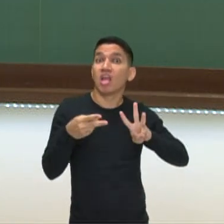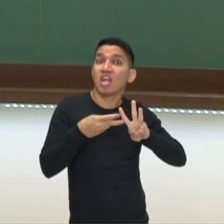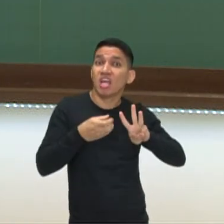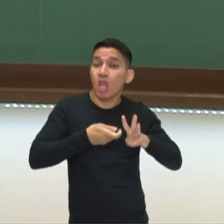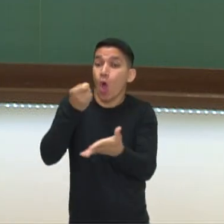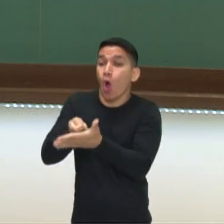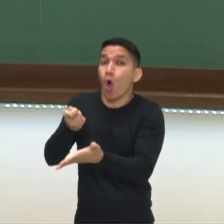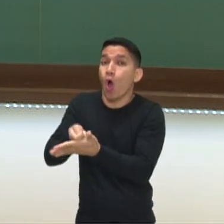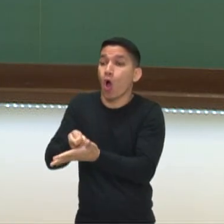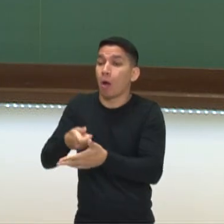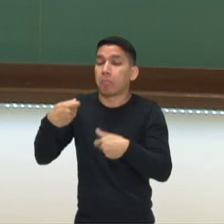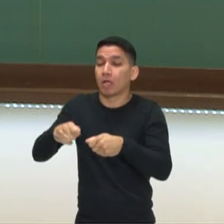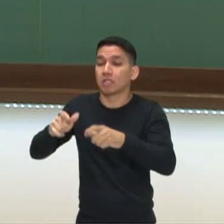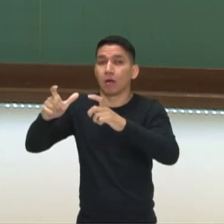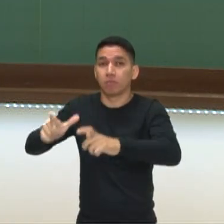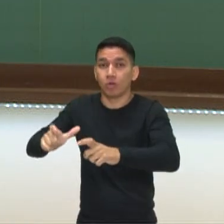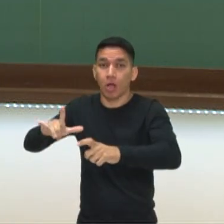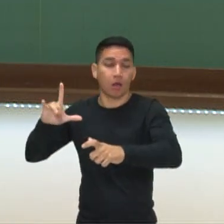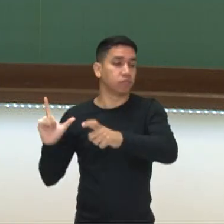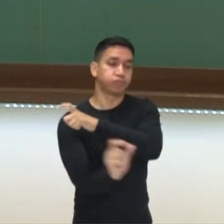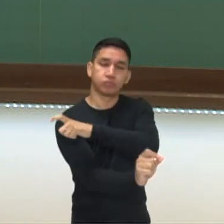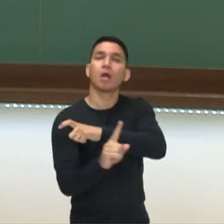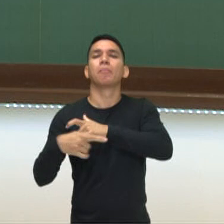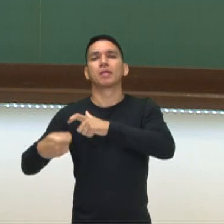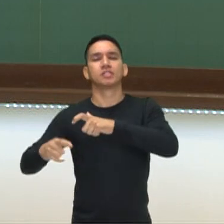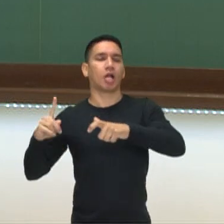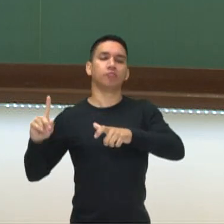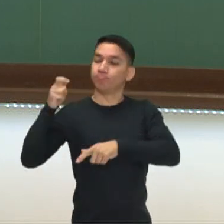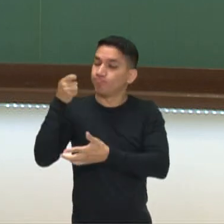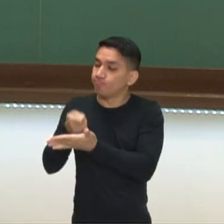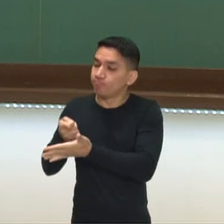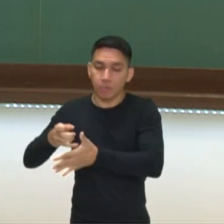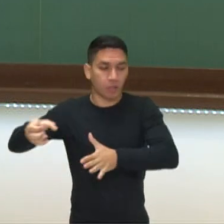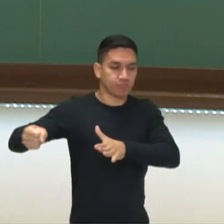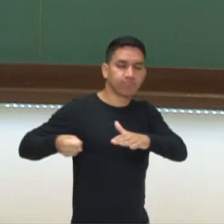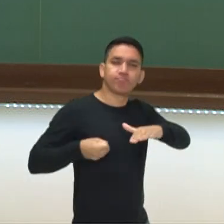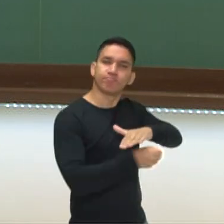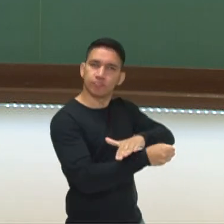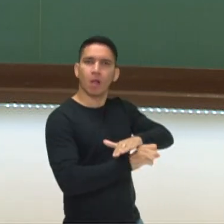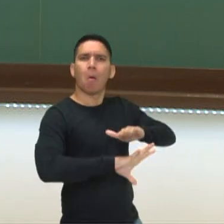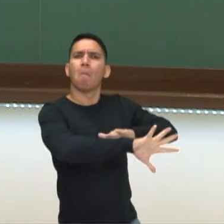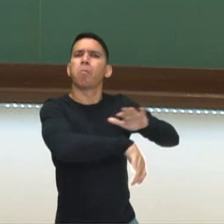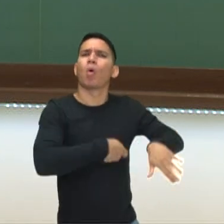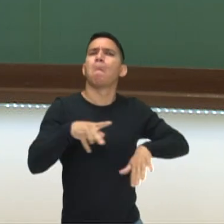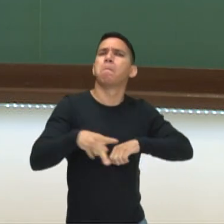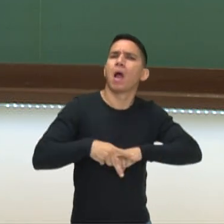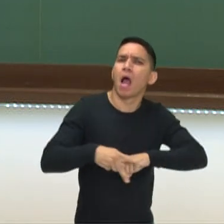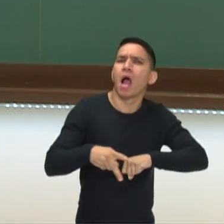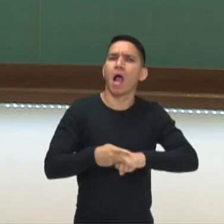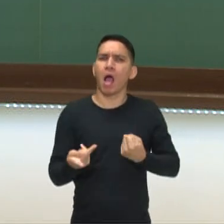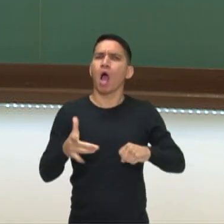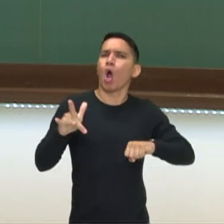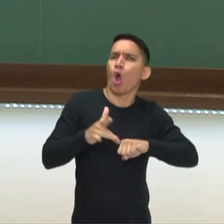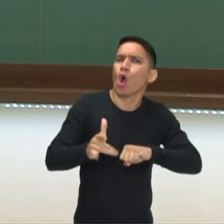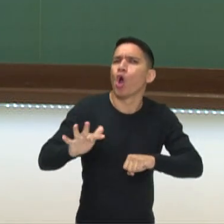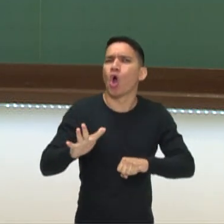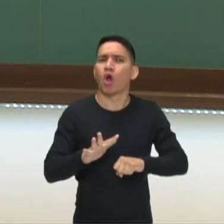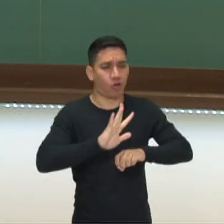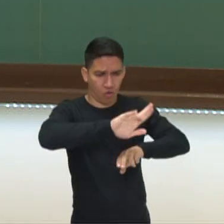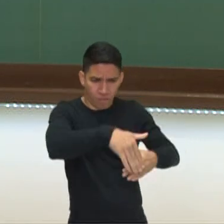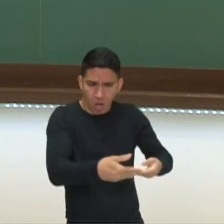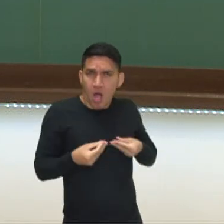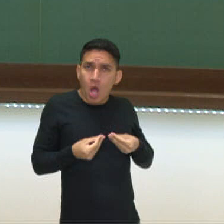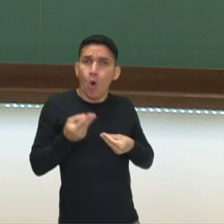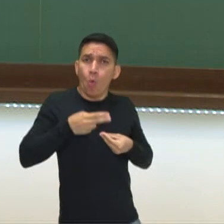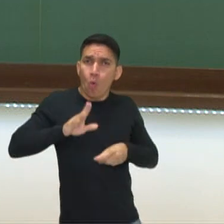obrigados, eles tinham que sair de onde eles estavam e ir trabalhar, retirar prata, retirar ouro, que ele nem ia se beneficiar dessa